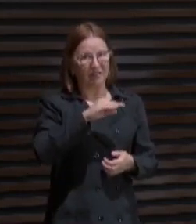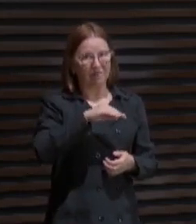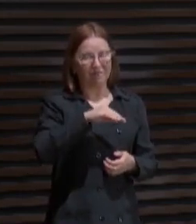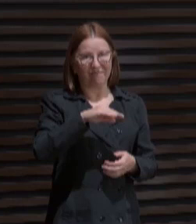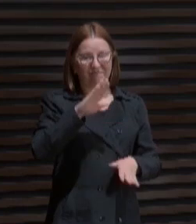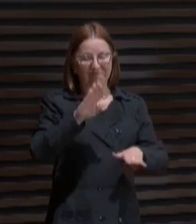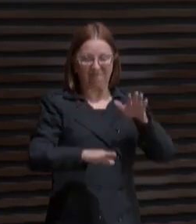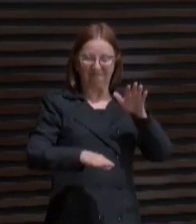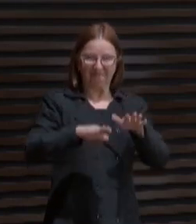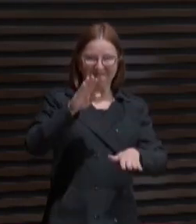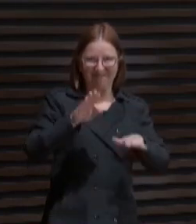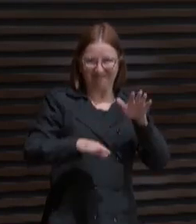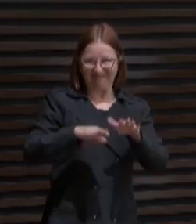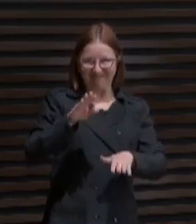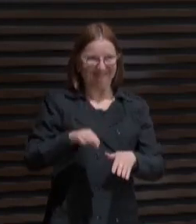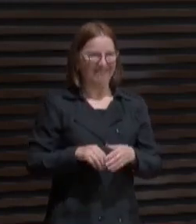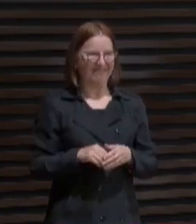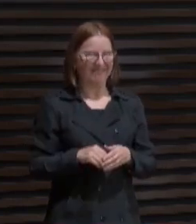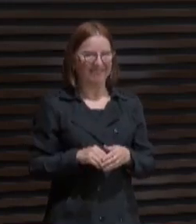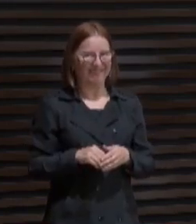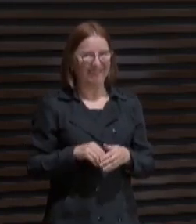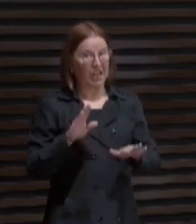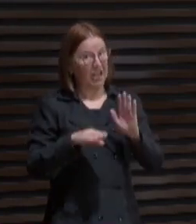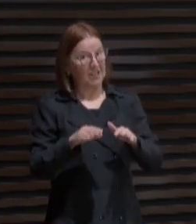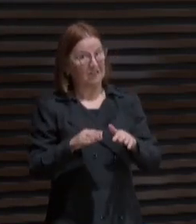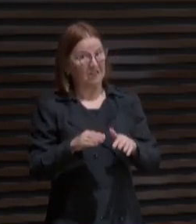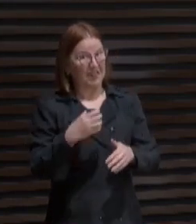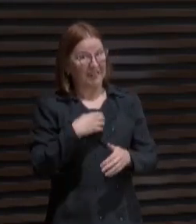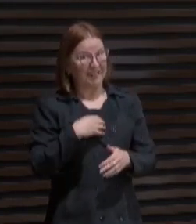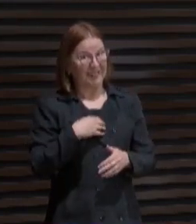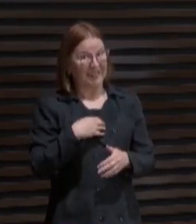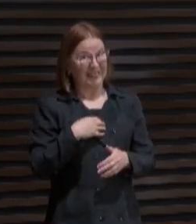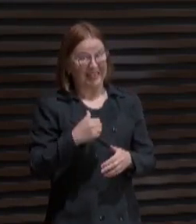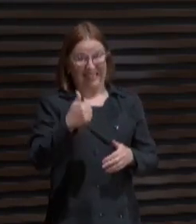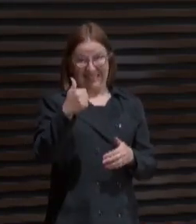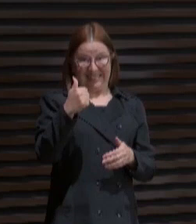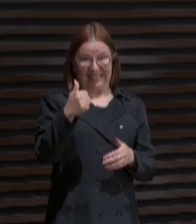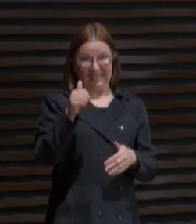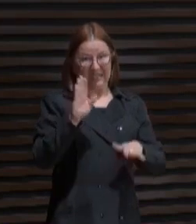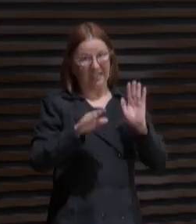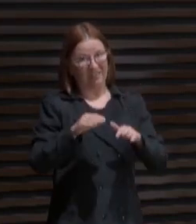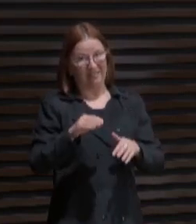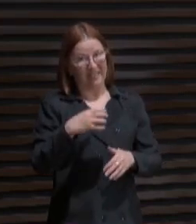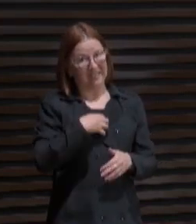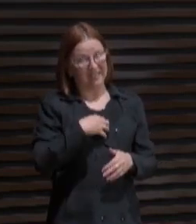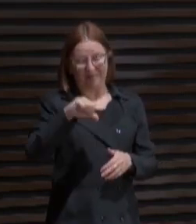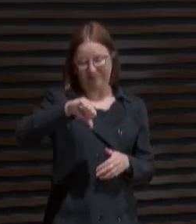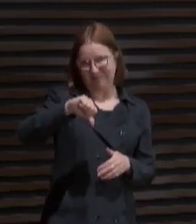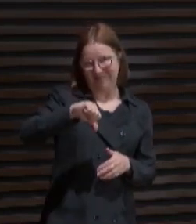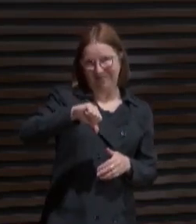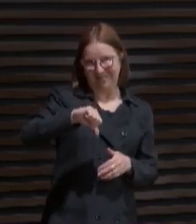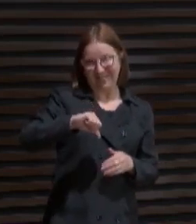gangorra, ora com sentimentos positivos, ora com sentimentos negativos, e o